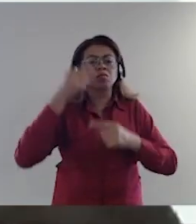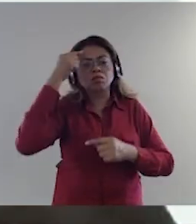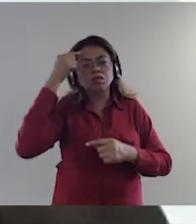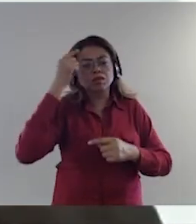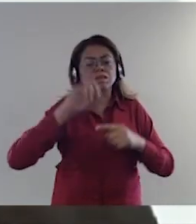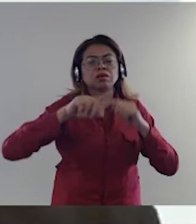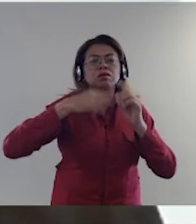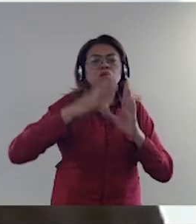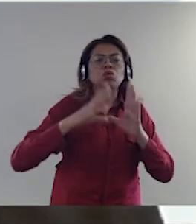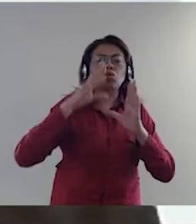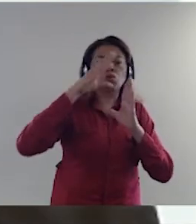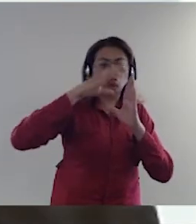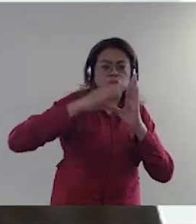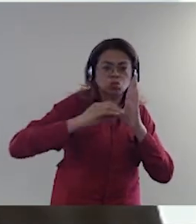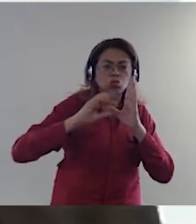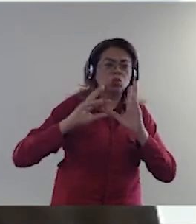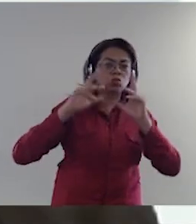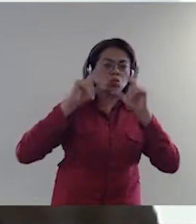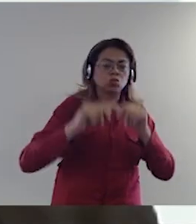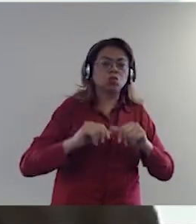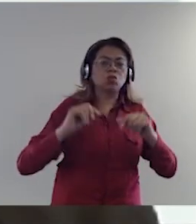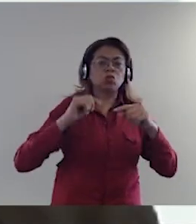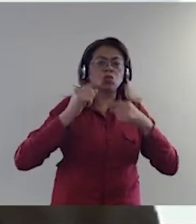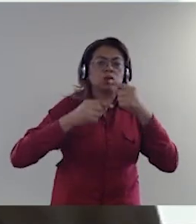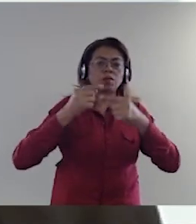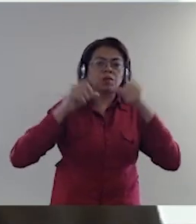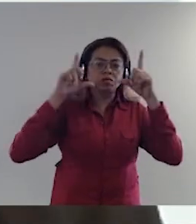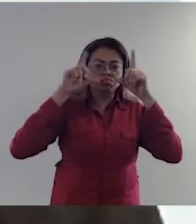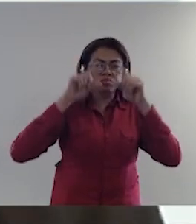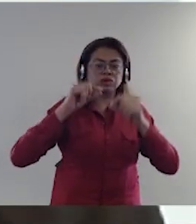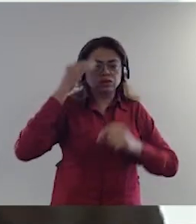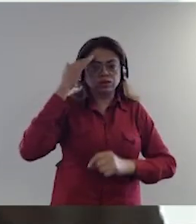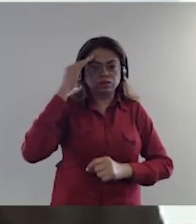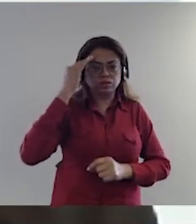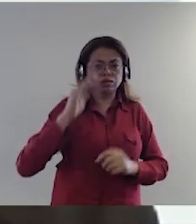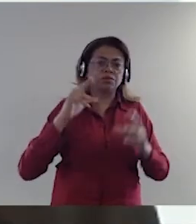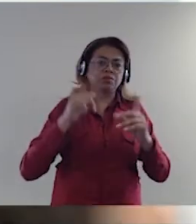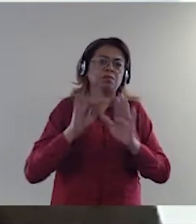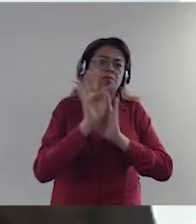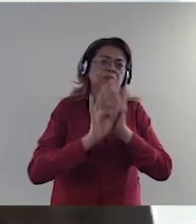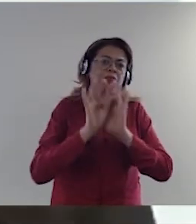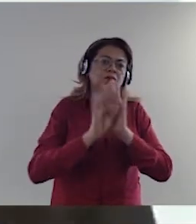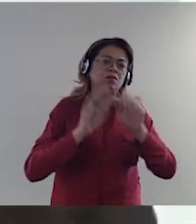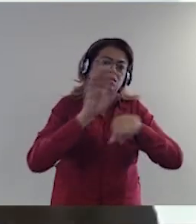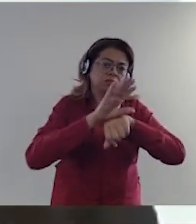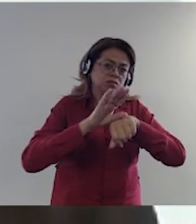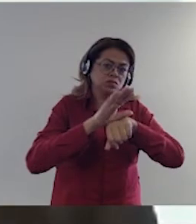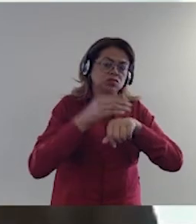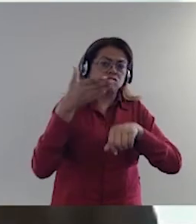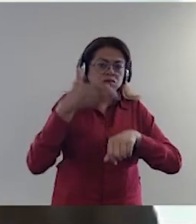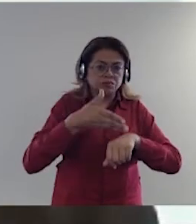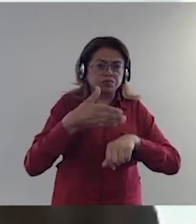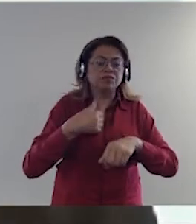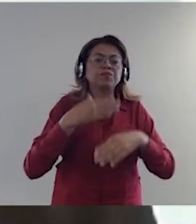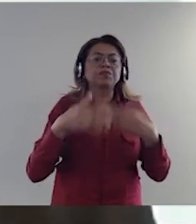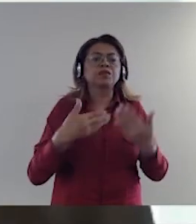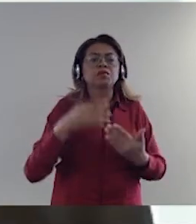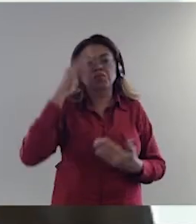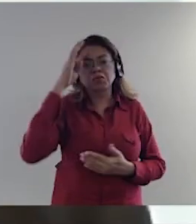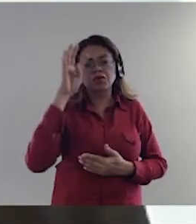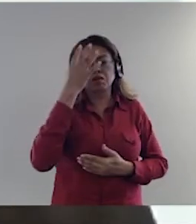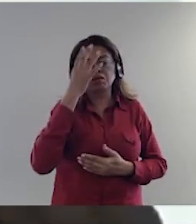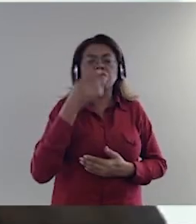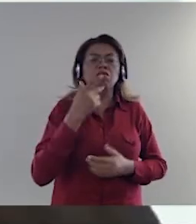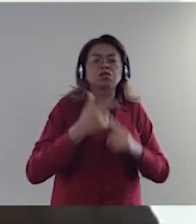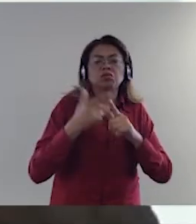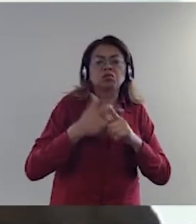conjunto sistemático de regras do texto constitucional. Então, eu não acredito que a gente vai resolver esse problema